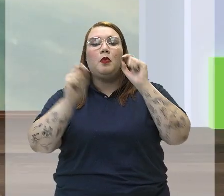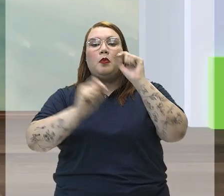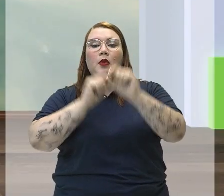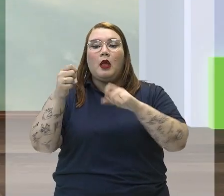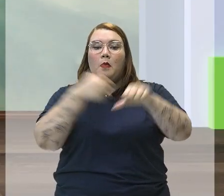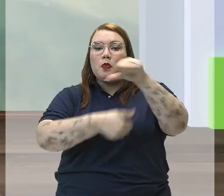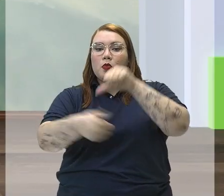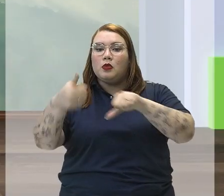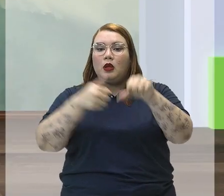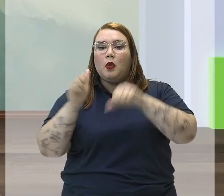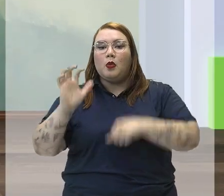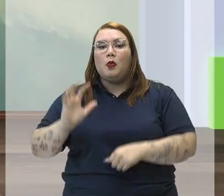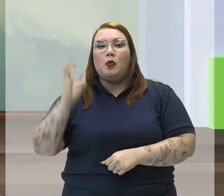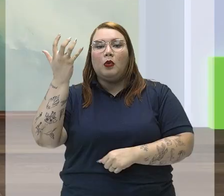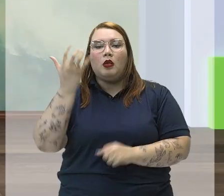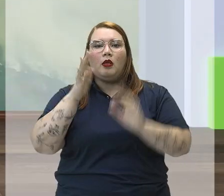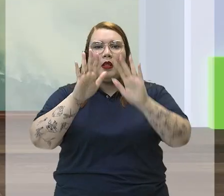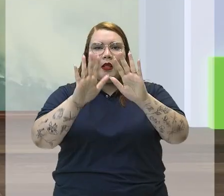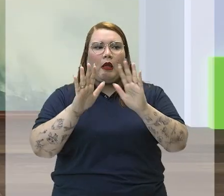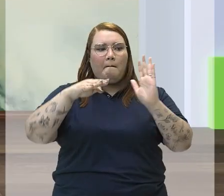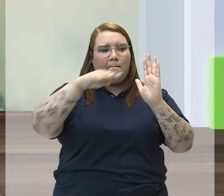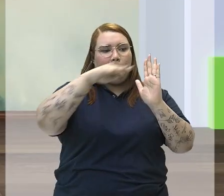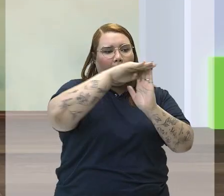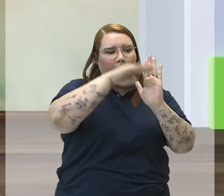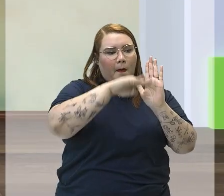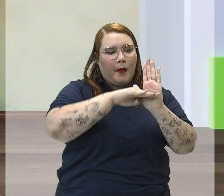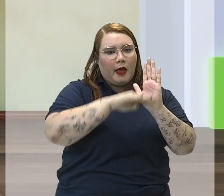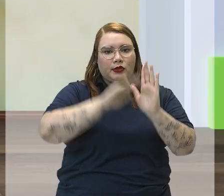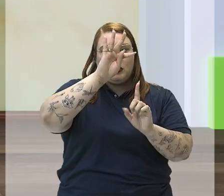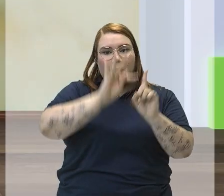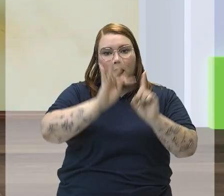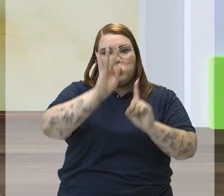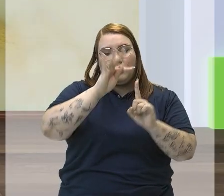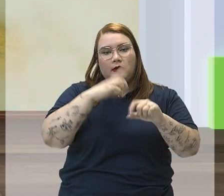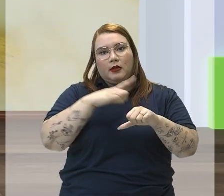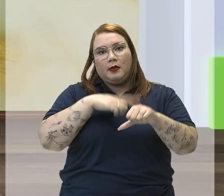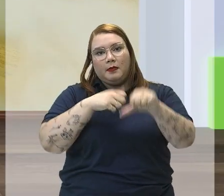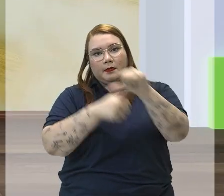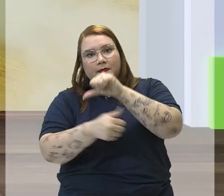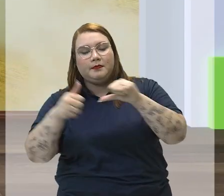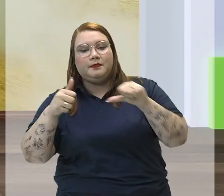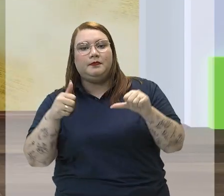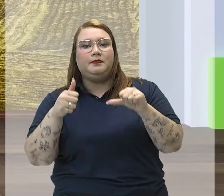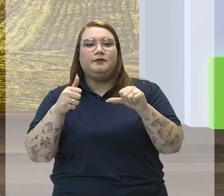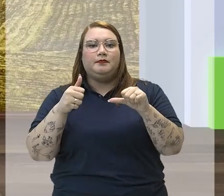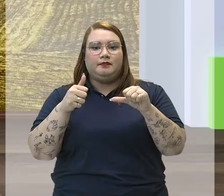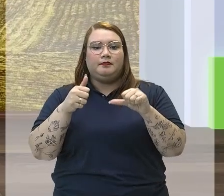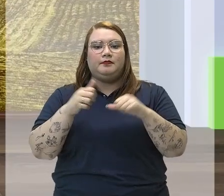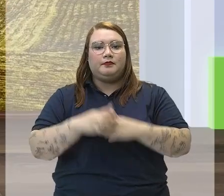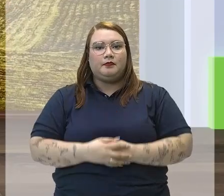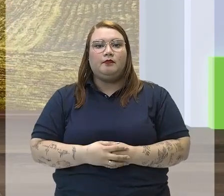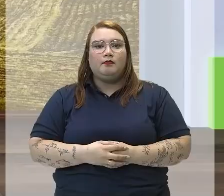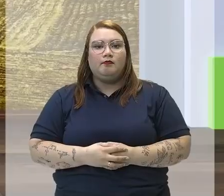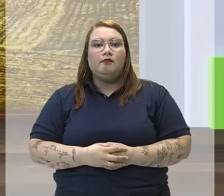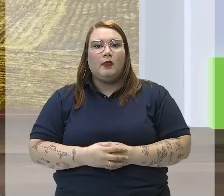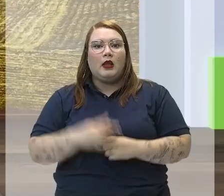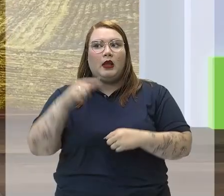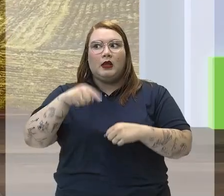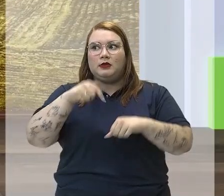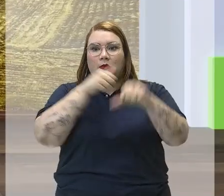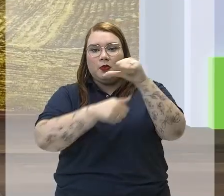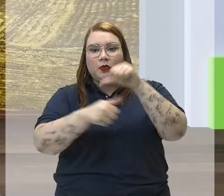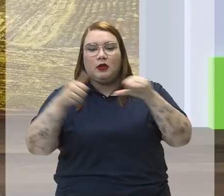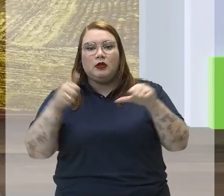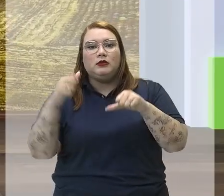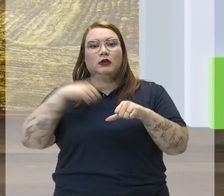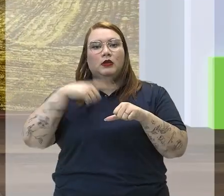transformações ocorridas nos padrões de temperatura e clima em escala planetária. Essas mudanças elas podem ter